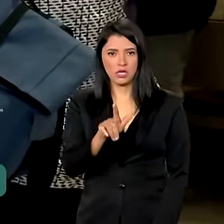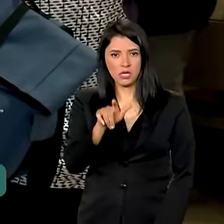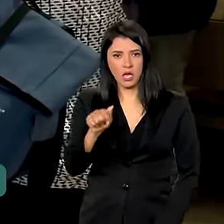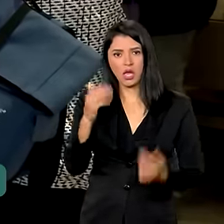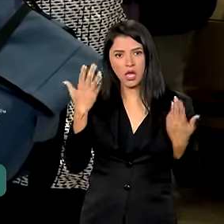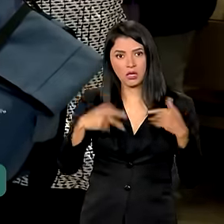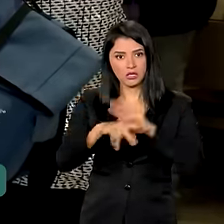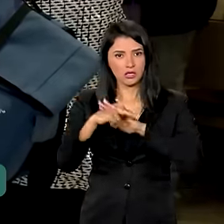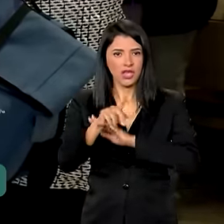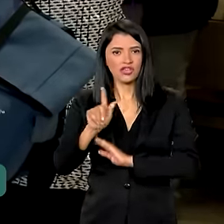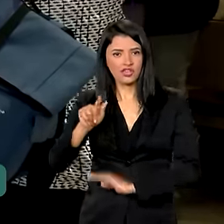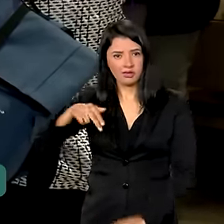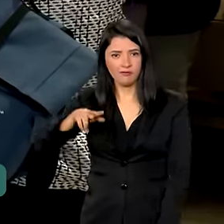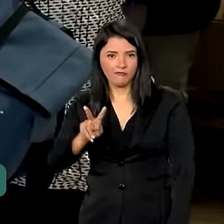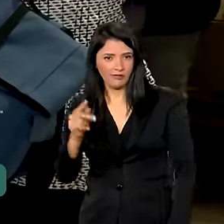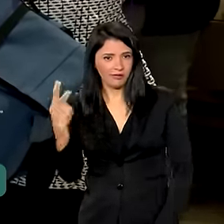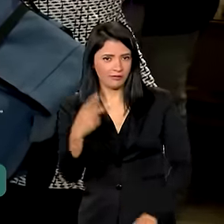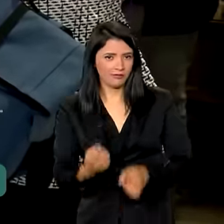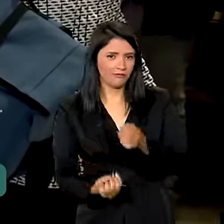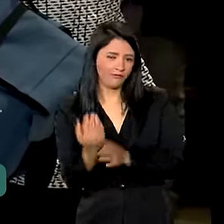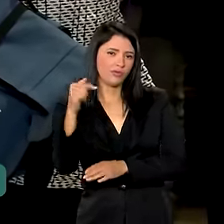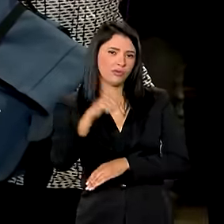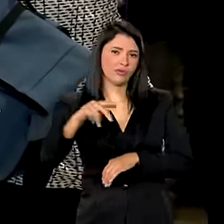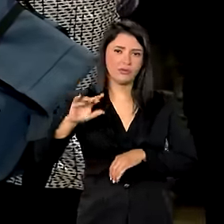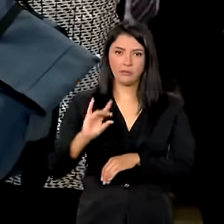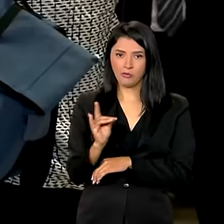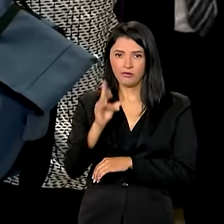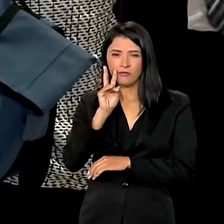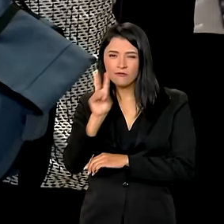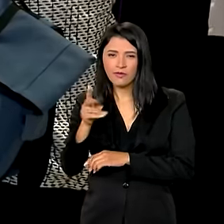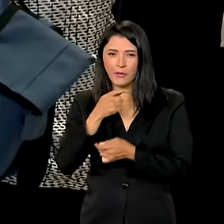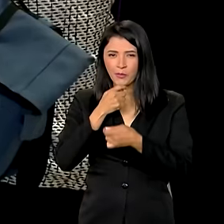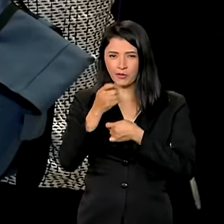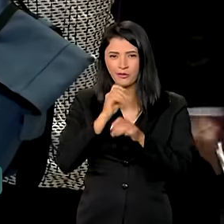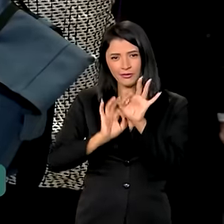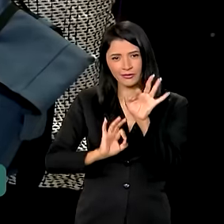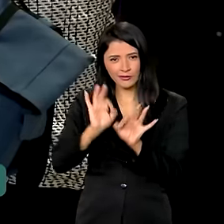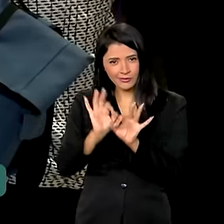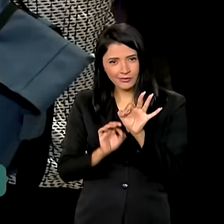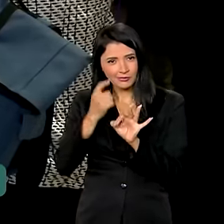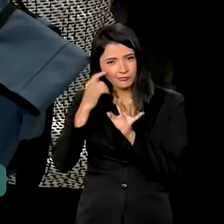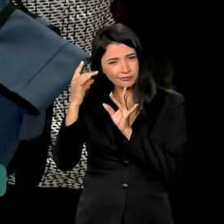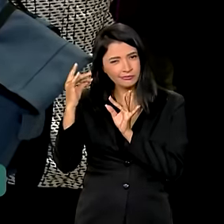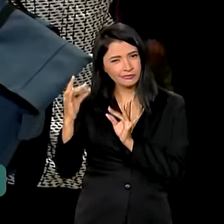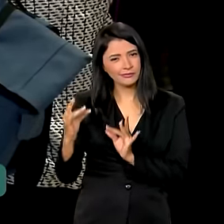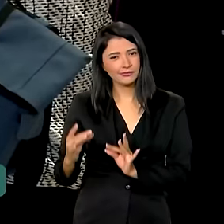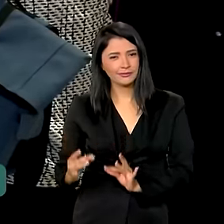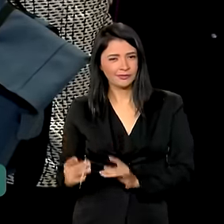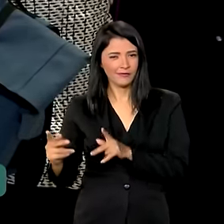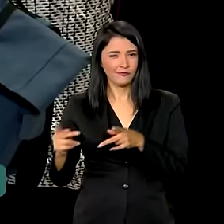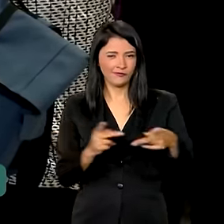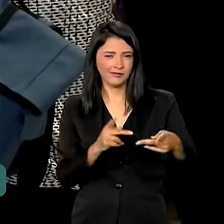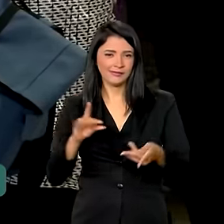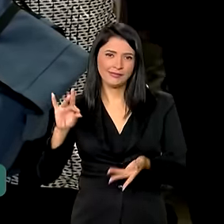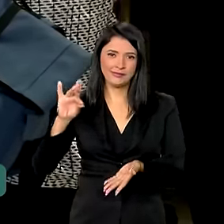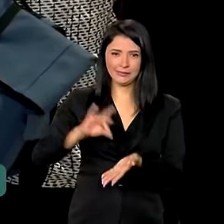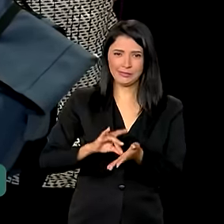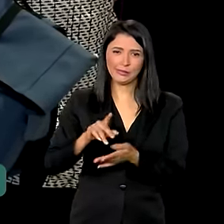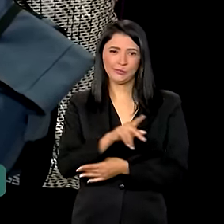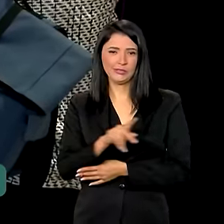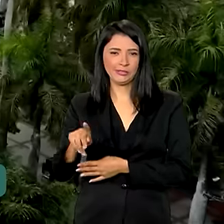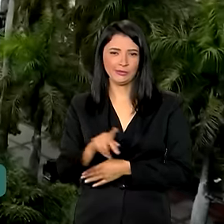que é produzido aqui na Bolívia. Vamos ver na reportagem que preparamos os detalhes dessa visita de chefe de